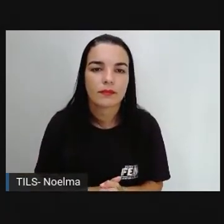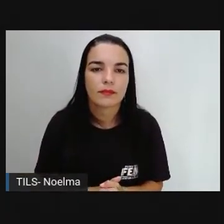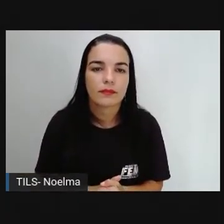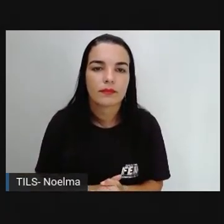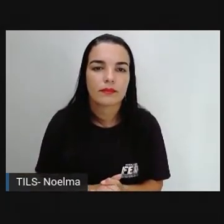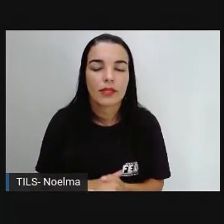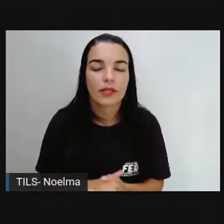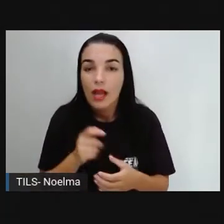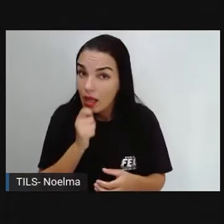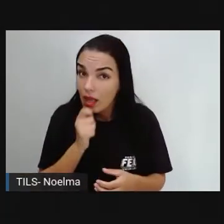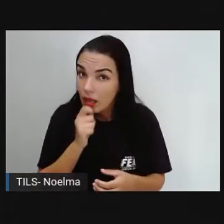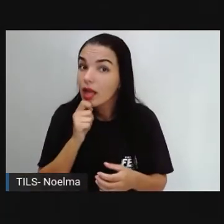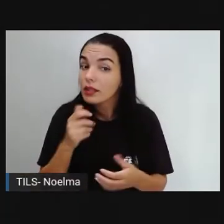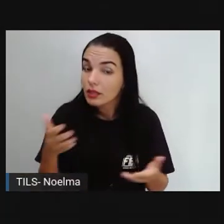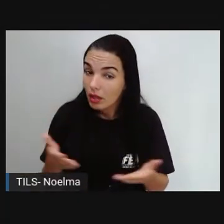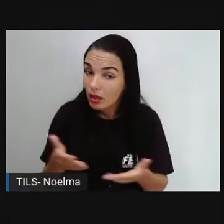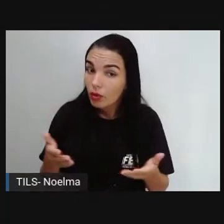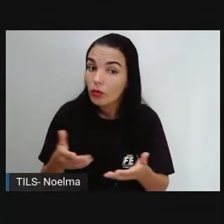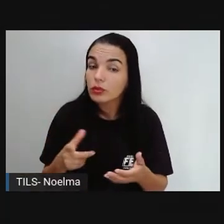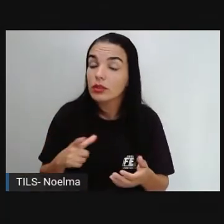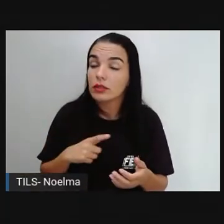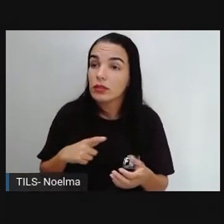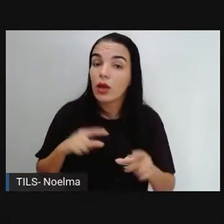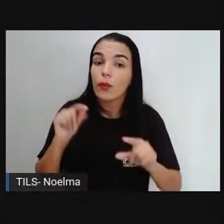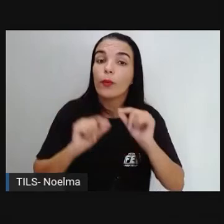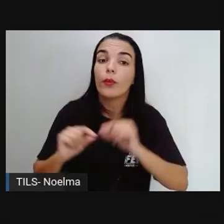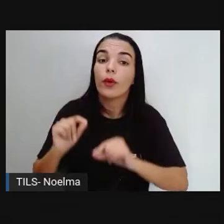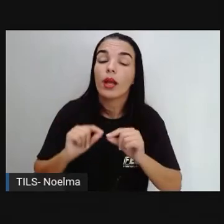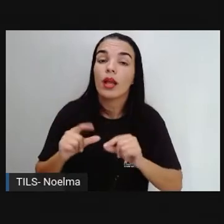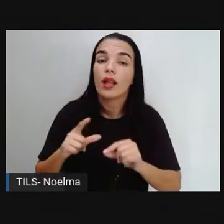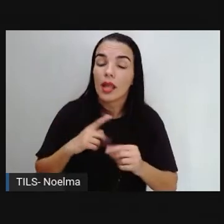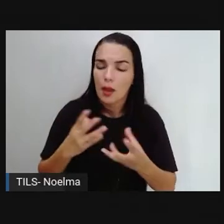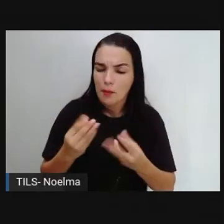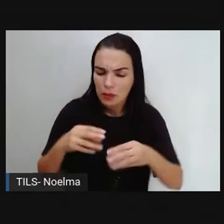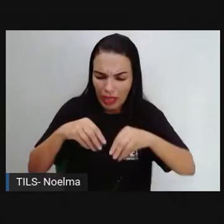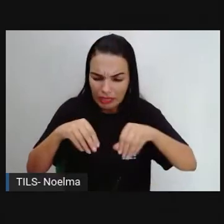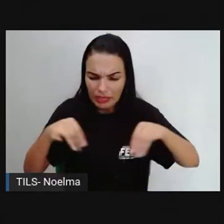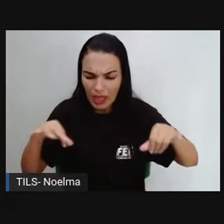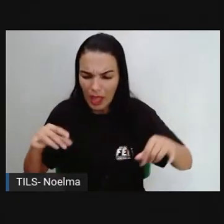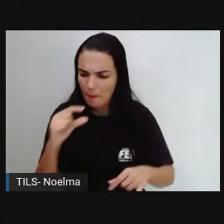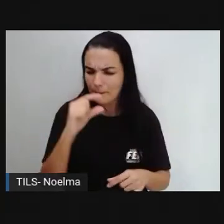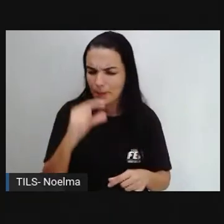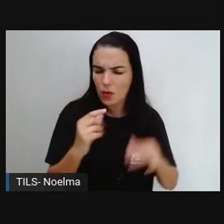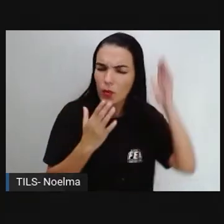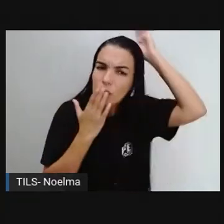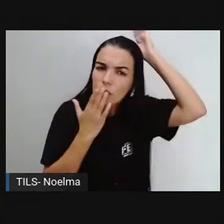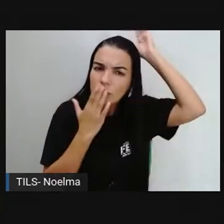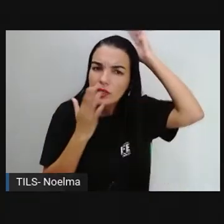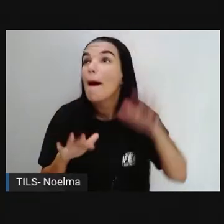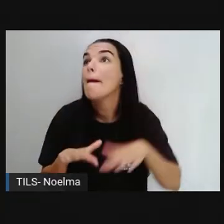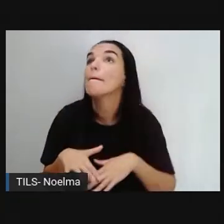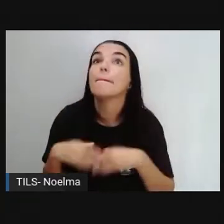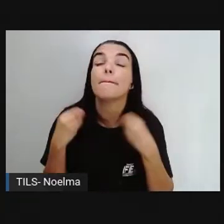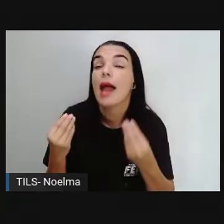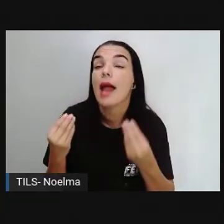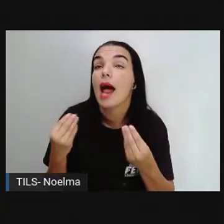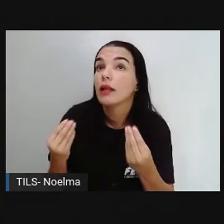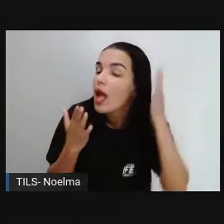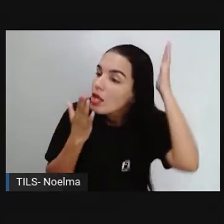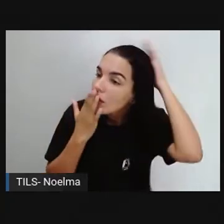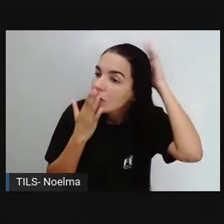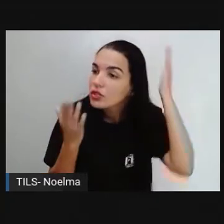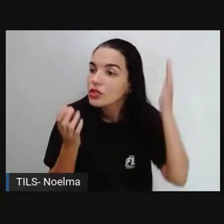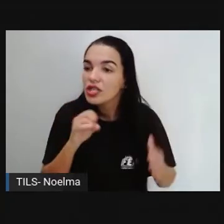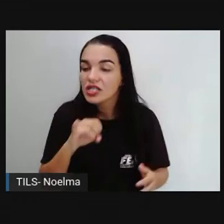Ainda hoje repercute aquela lógica assim, tem muita terra para pouco índio. Né? Para que índio precisa de terra se índio é preguiçoso e